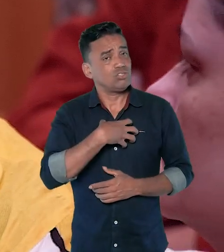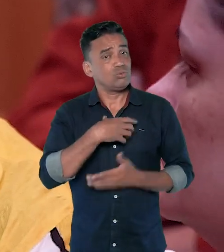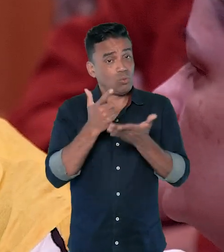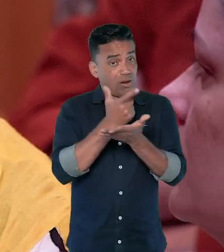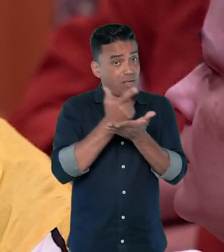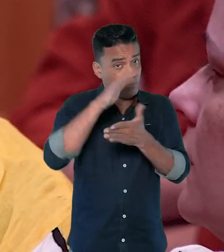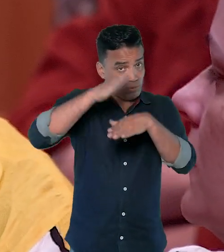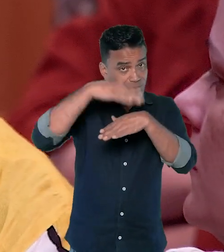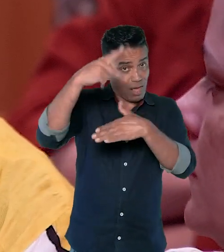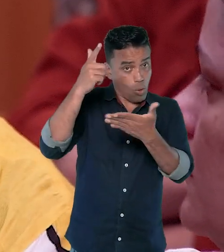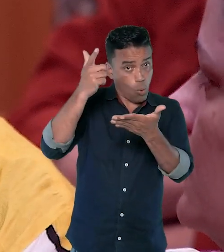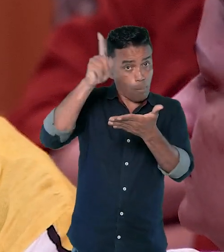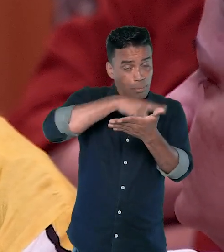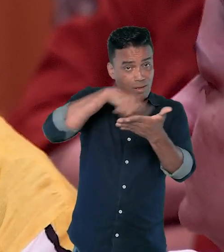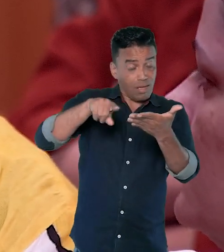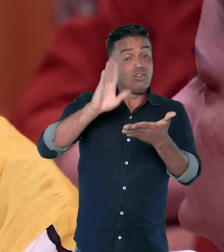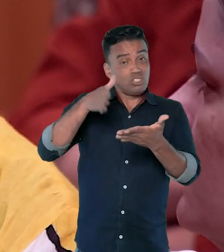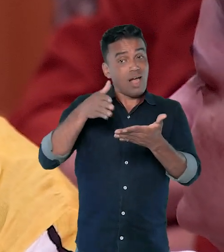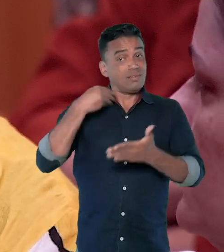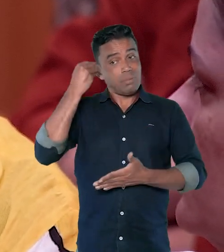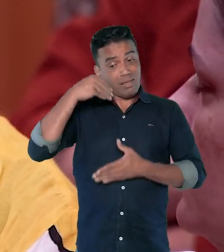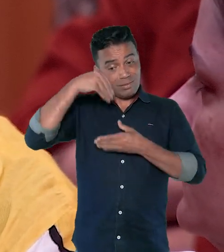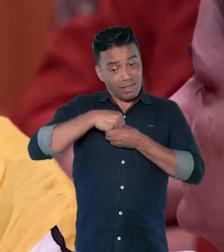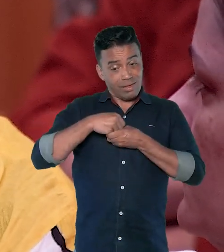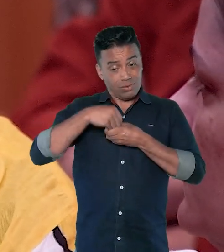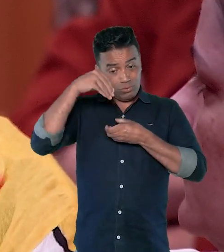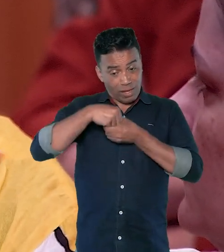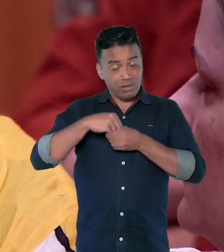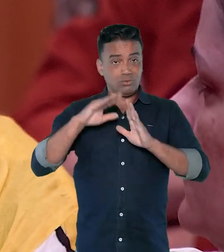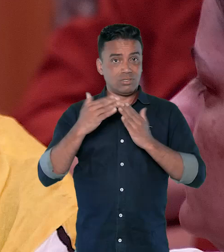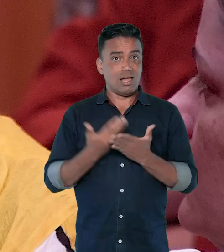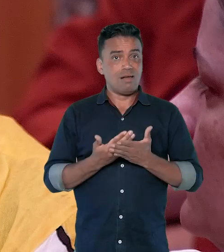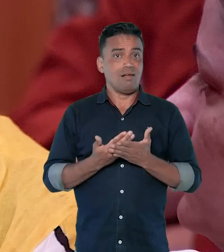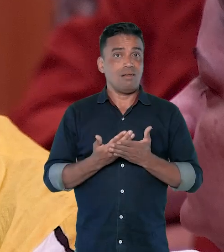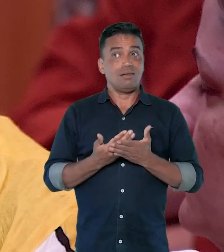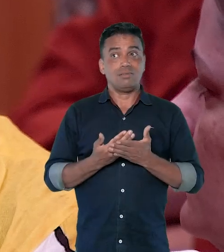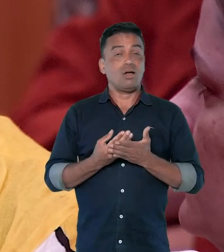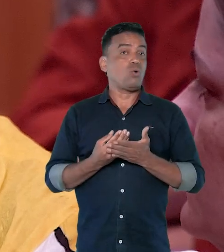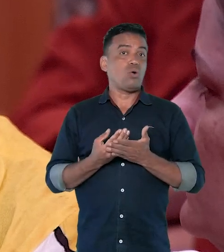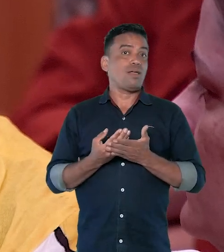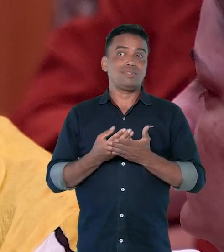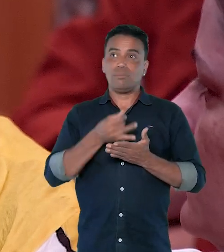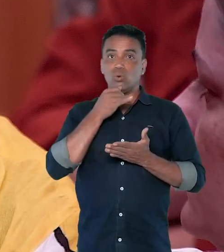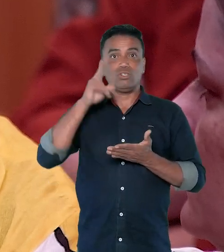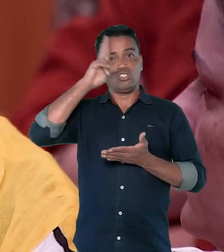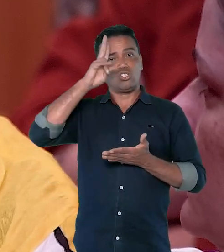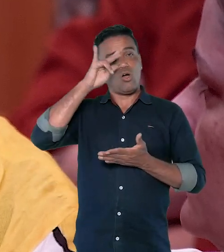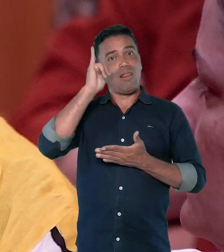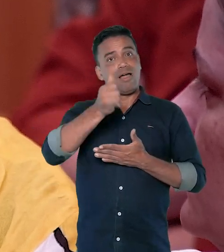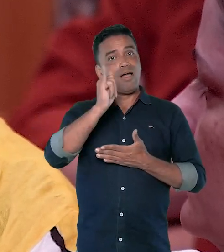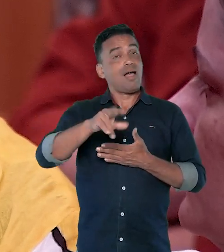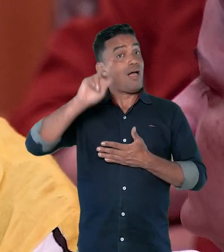censura a partir do momento que eu já vivi dentro das escolas. Ao tentar levar contos africanos para a escola, eu já tive